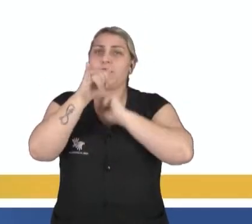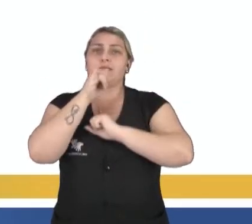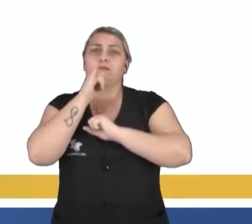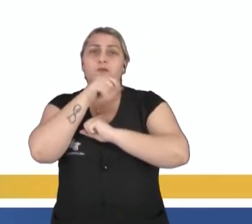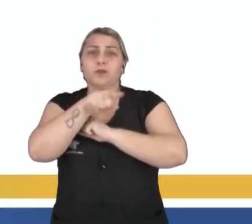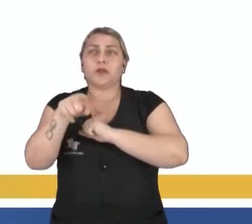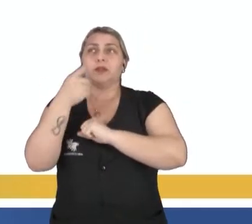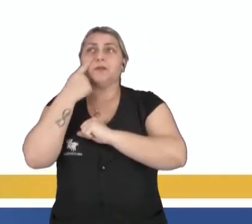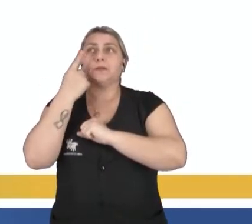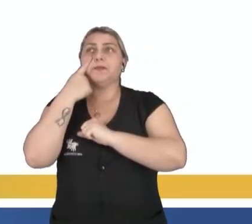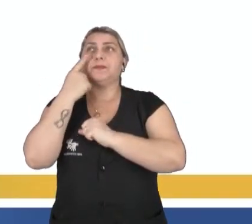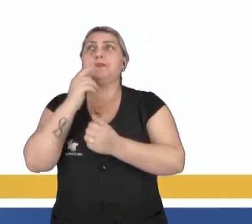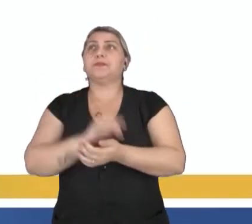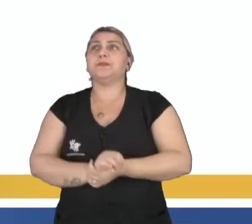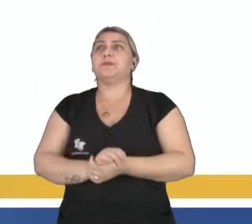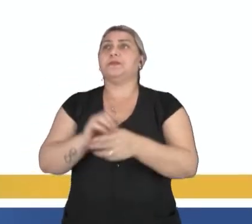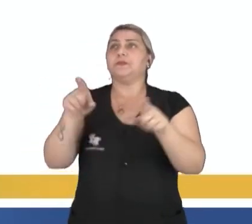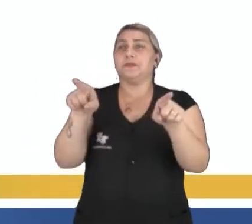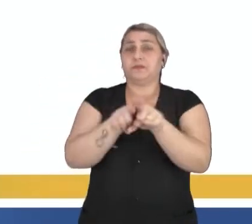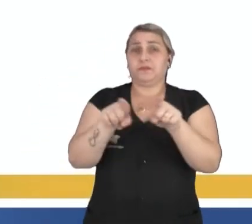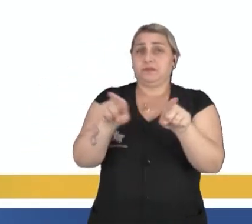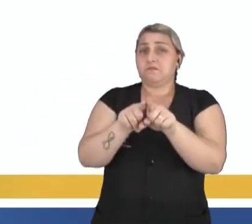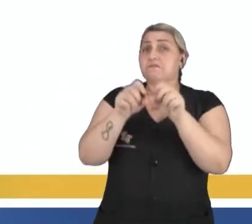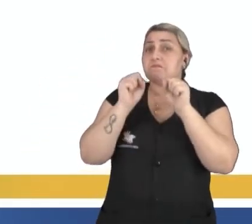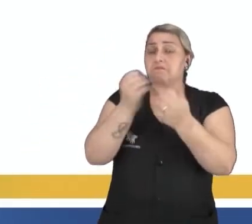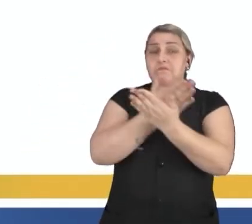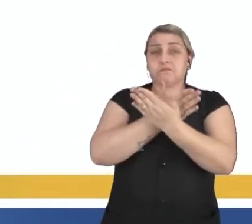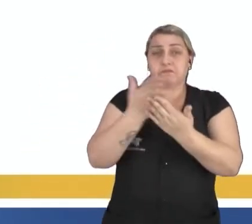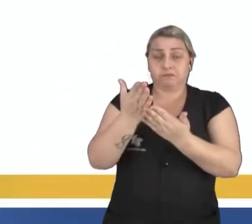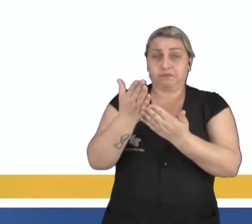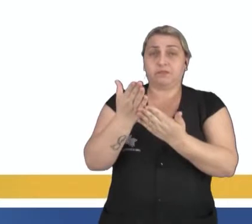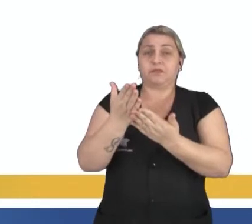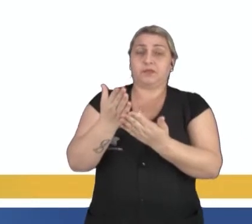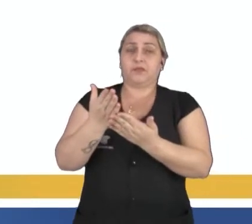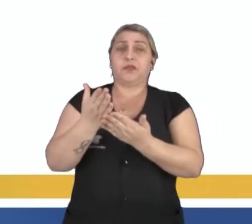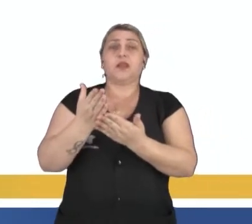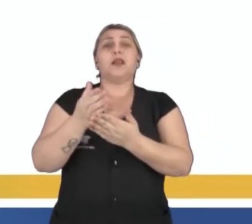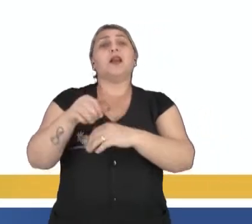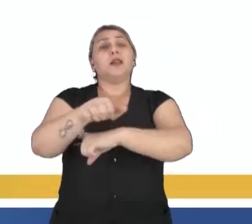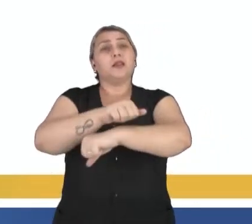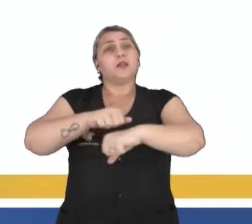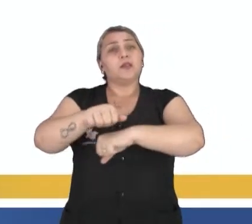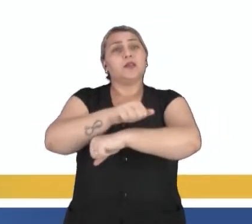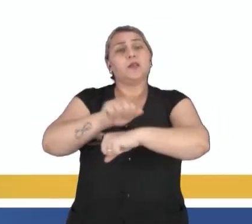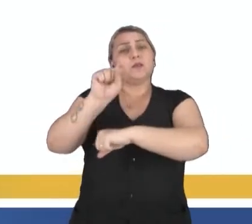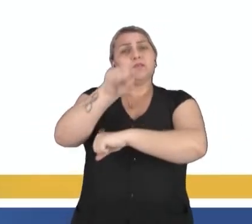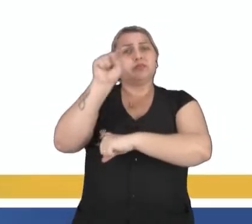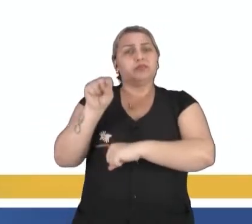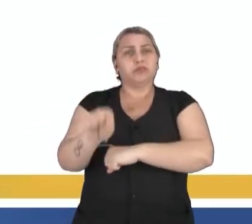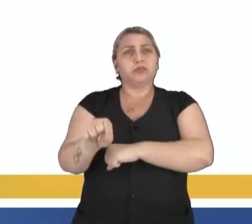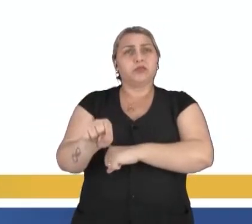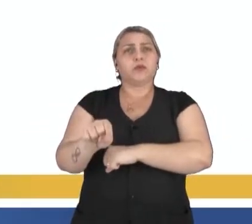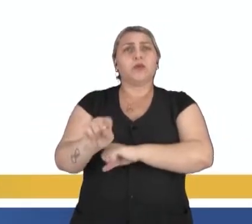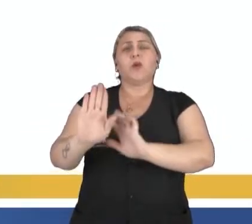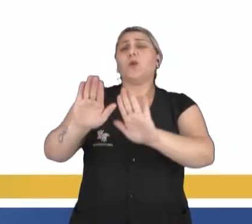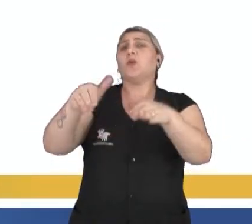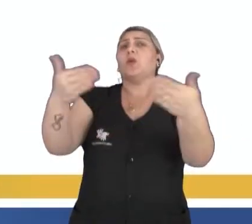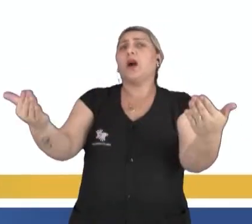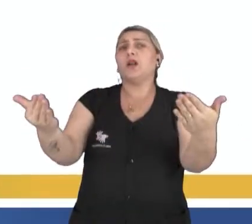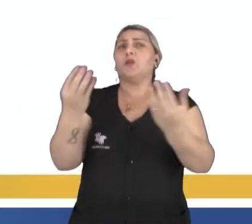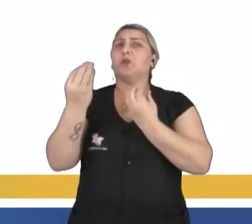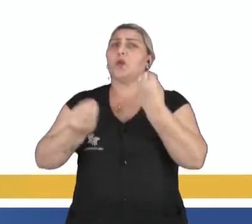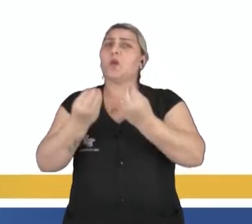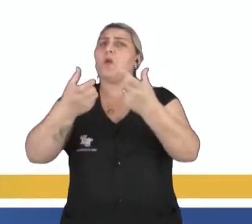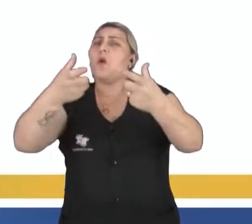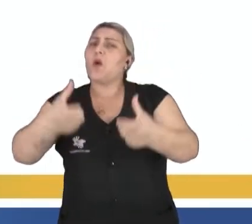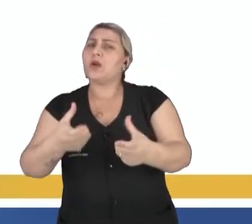vocês estão vendo. E também elas podem ser iniciadas por advérbios interrogativos, que é o quando,